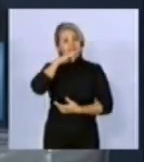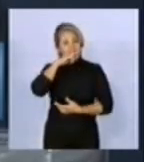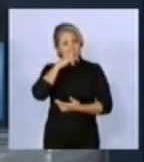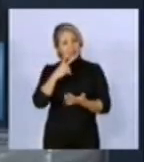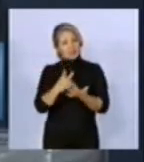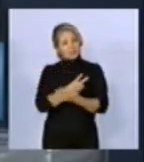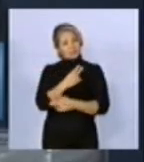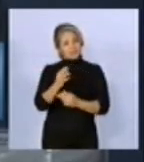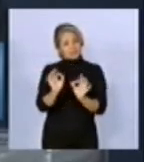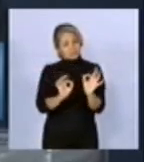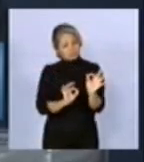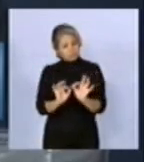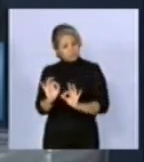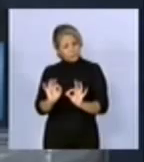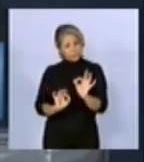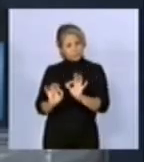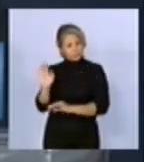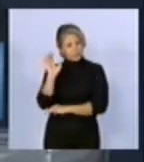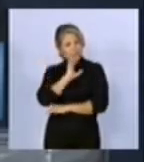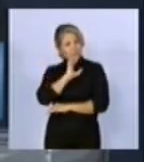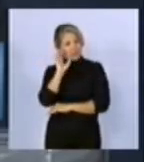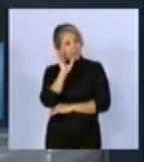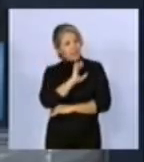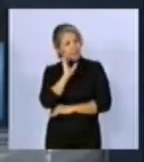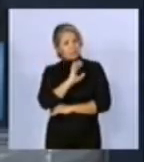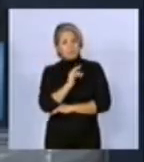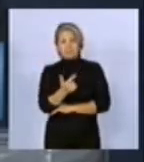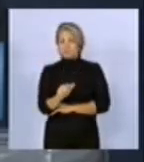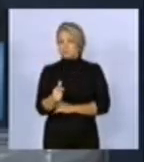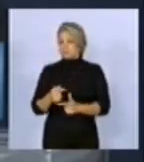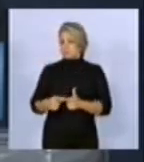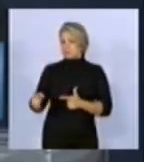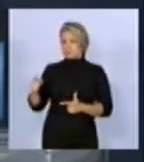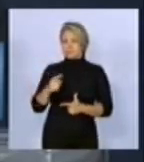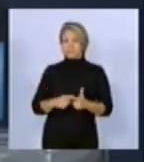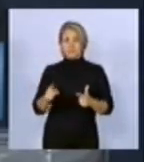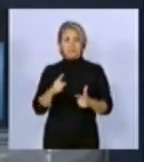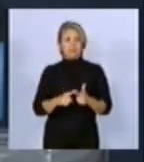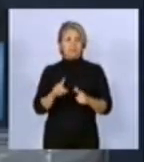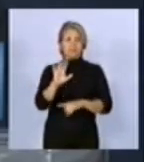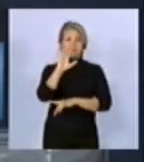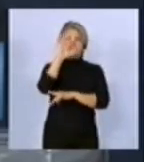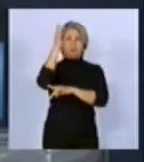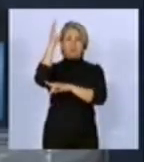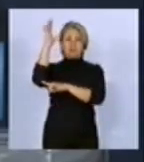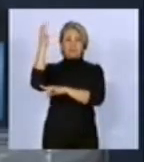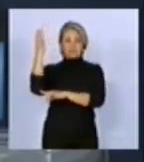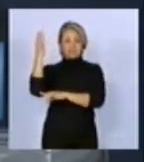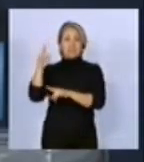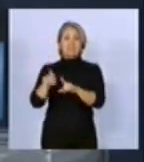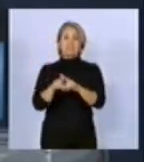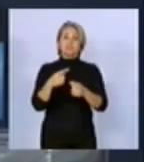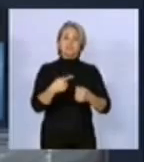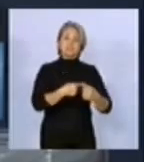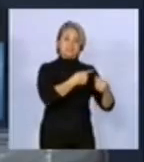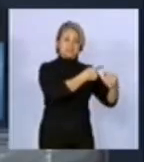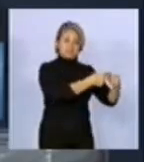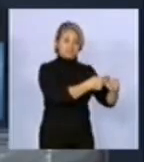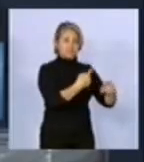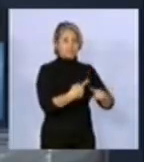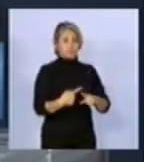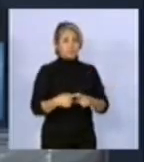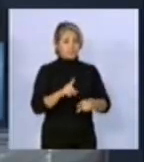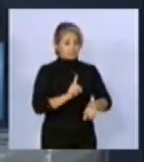forma controlada rápida e sem grandes transtornos para o meio ambiente e para as cidades pois nos